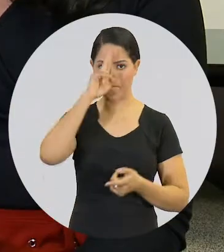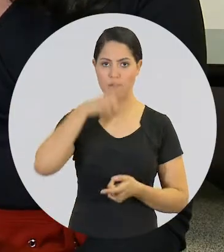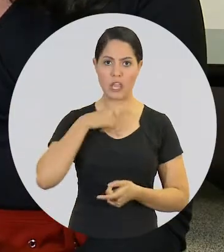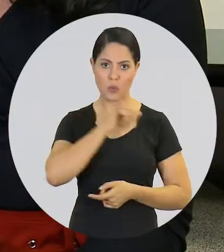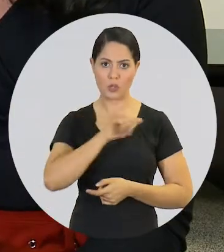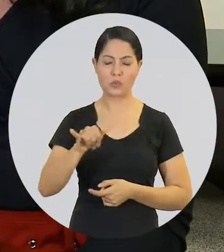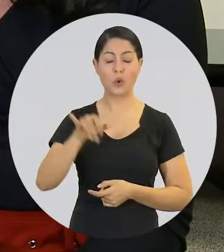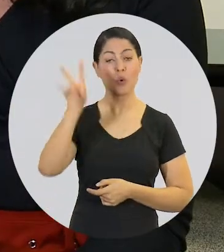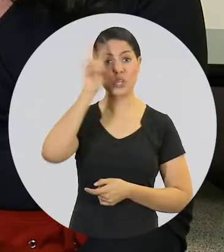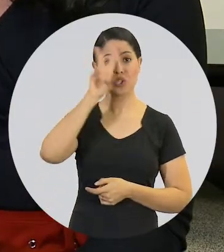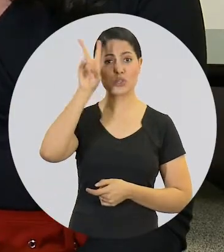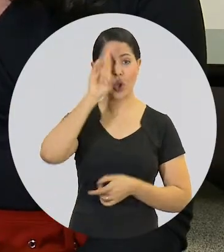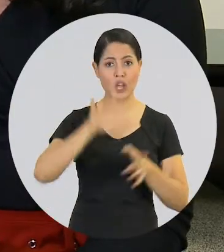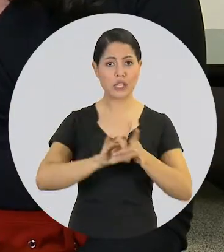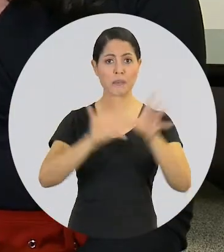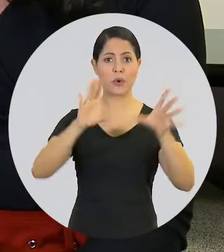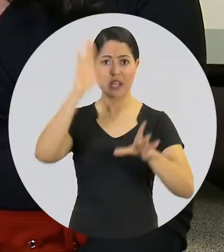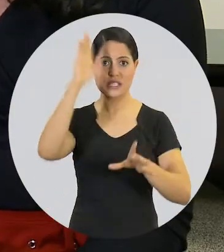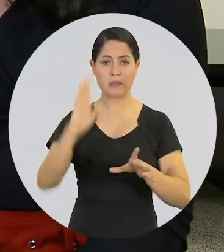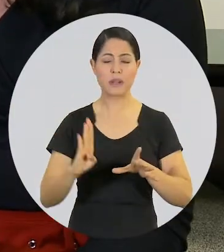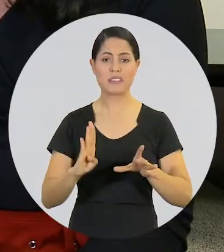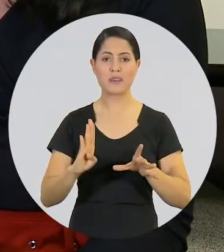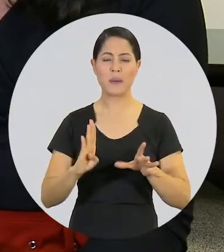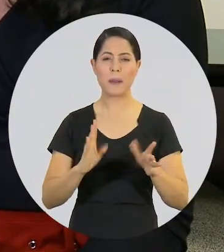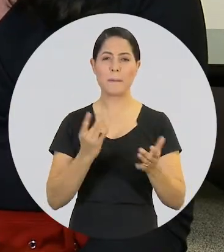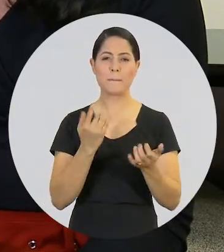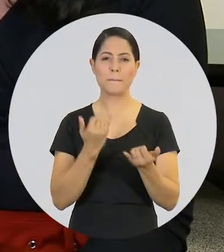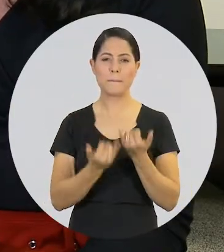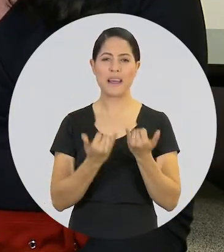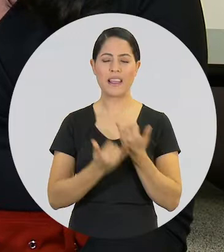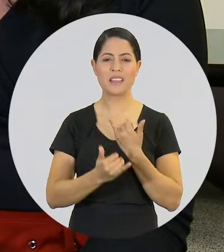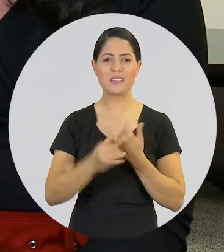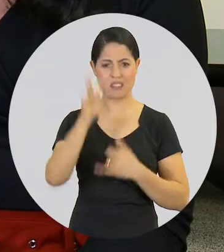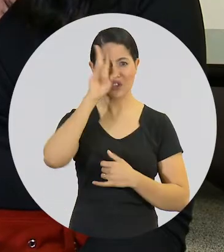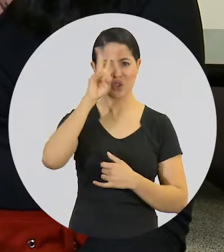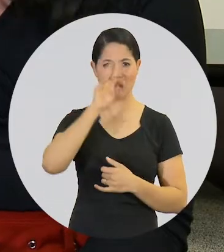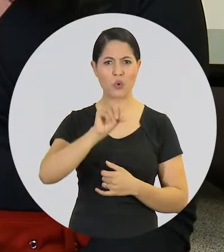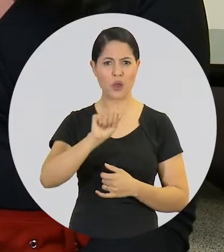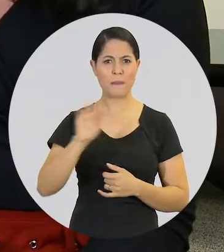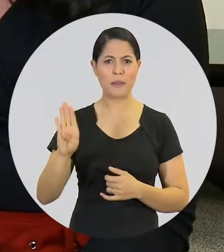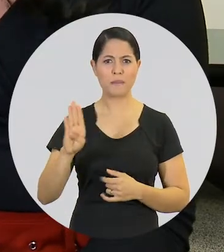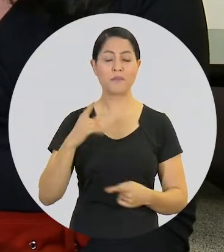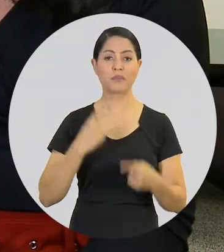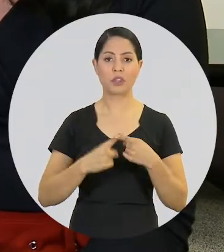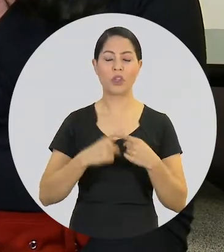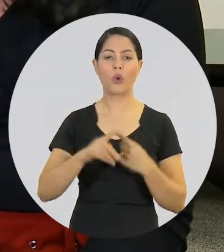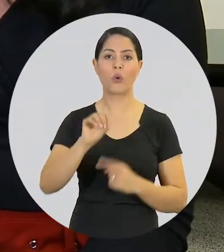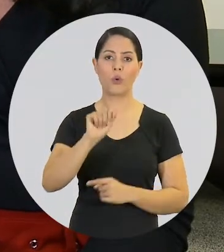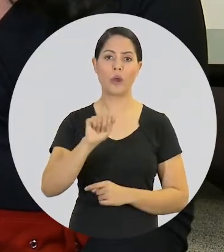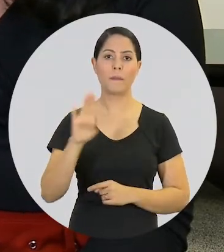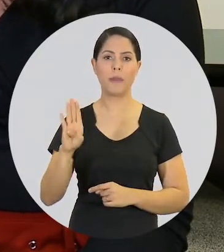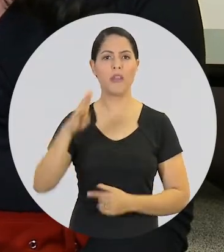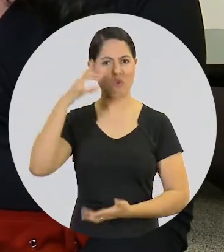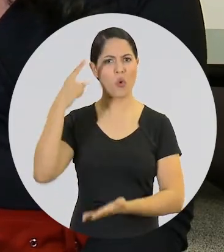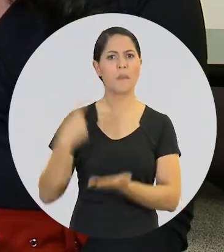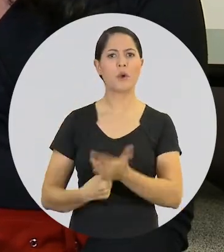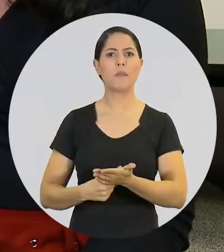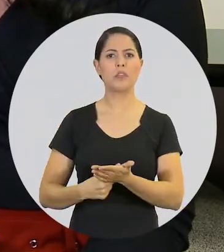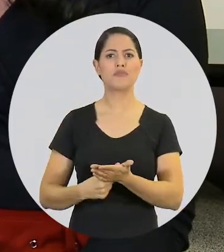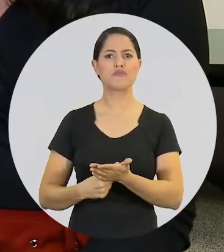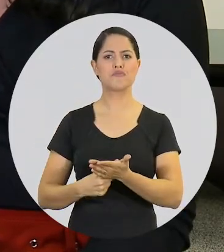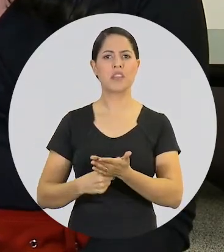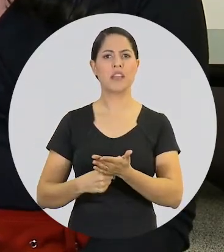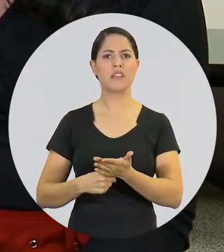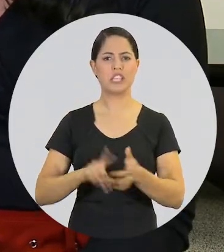que a história da democracia brasileira se confunde exatamente com a história da OAB. A Ordem dos Advogados do Brasil ela tem